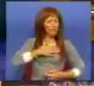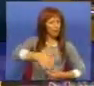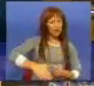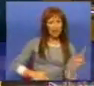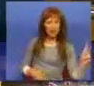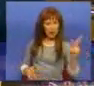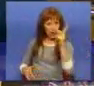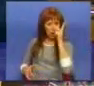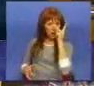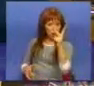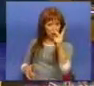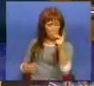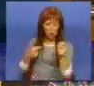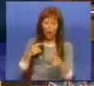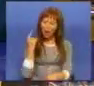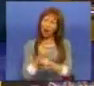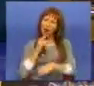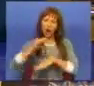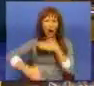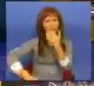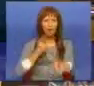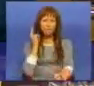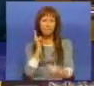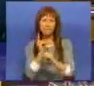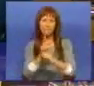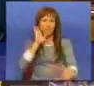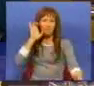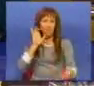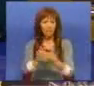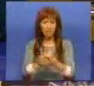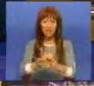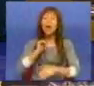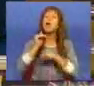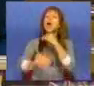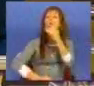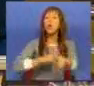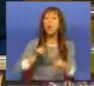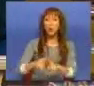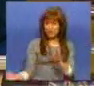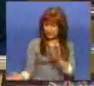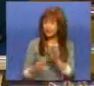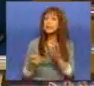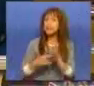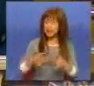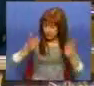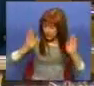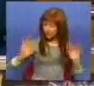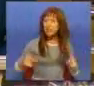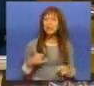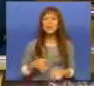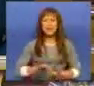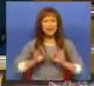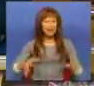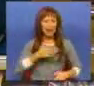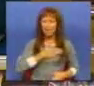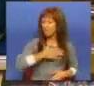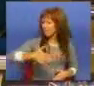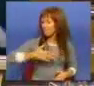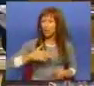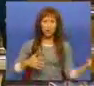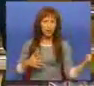vontades expressas, para manter esse casamento, continuam a ser necessárias essas mesmas